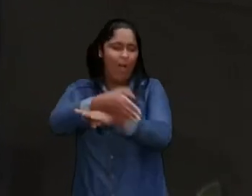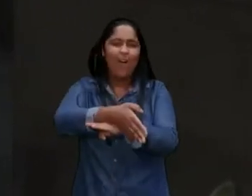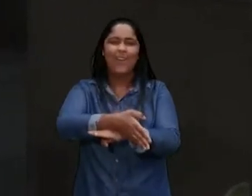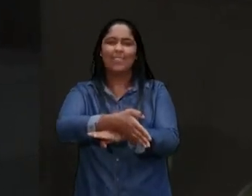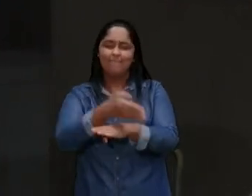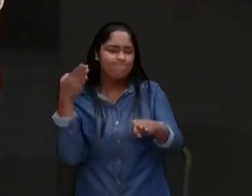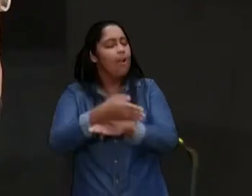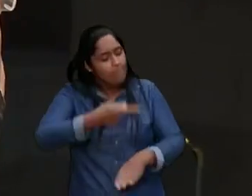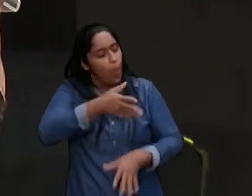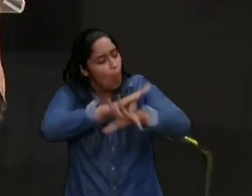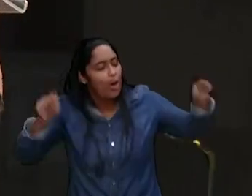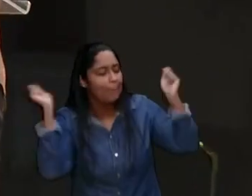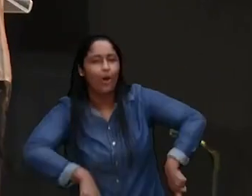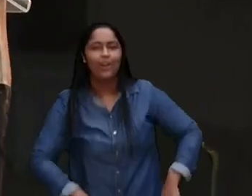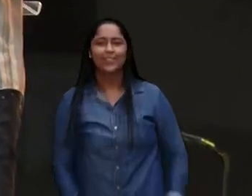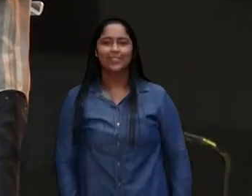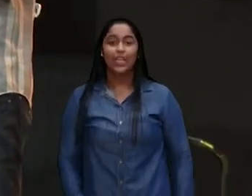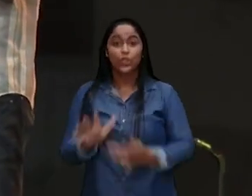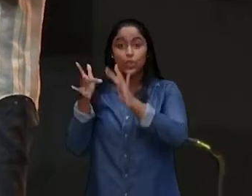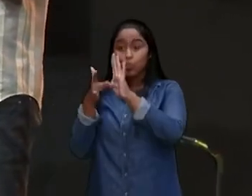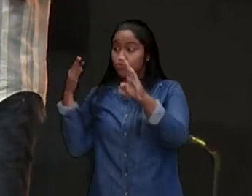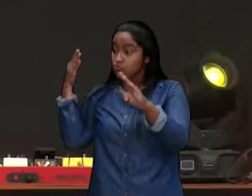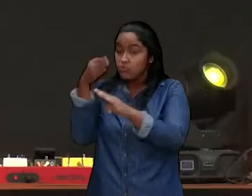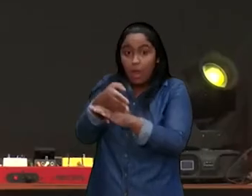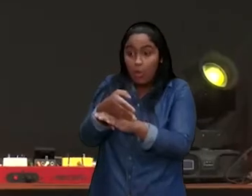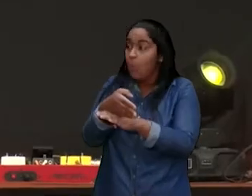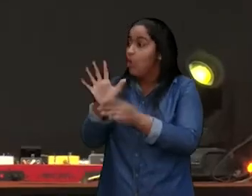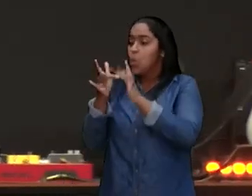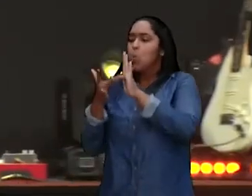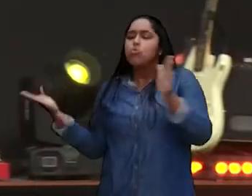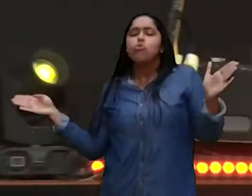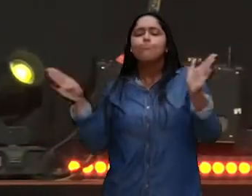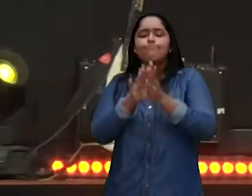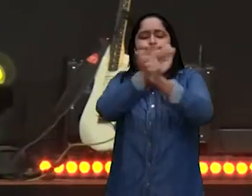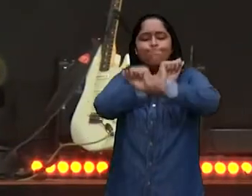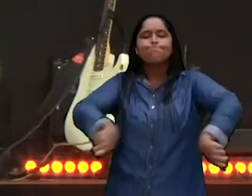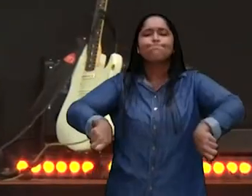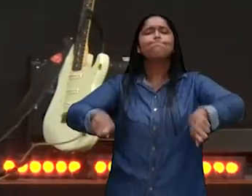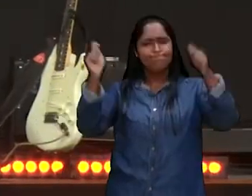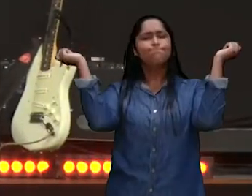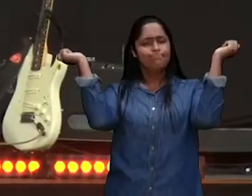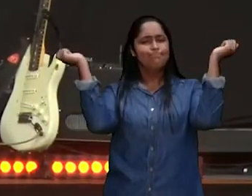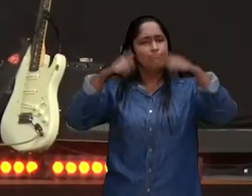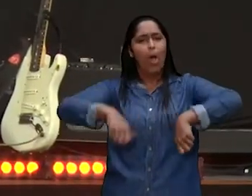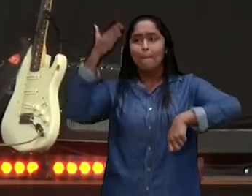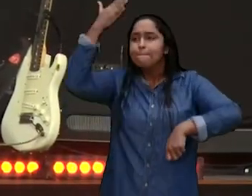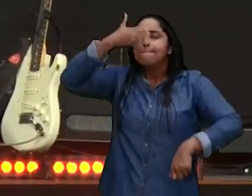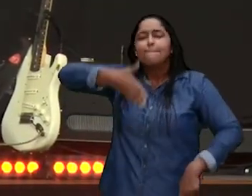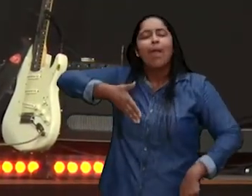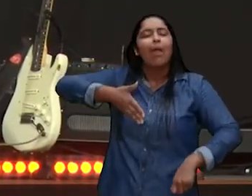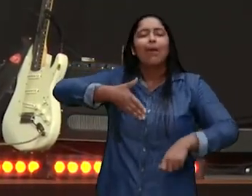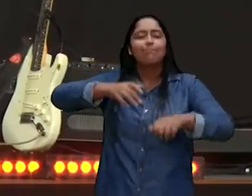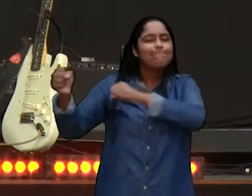presença de Deus amém você tem presença tem poder em todo o culto deveria ser uma ministração do Poder de Deus na sua